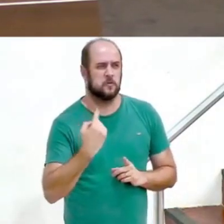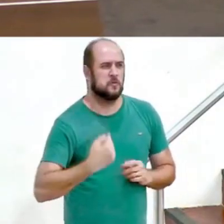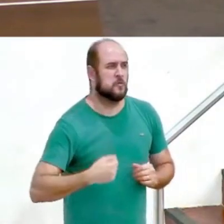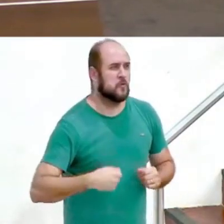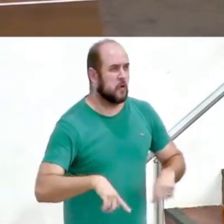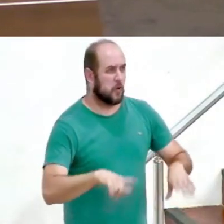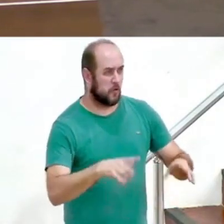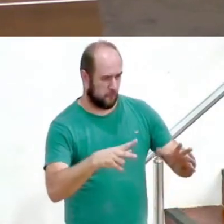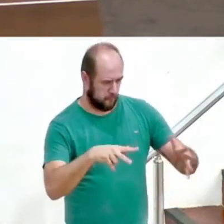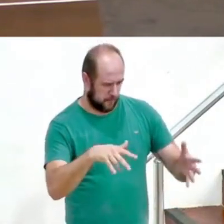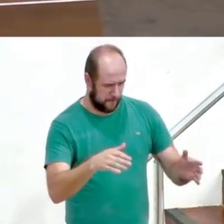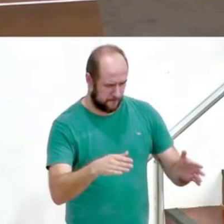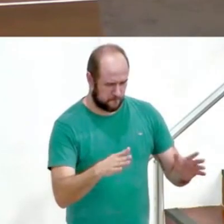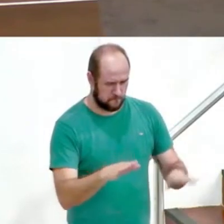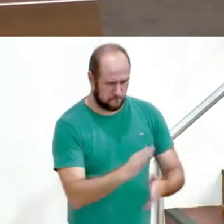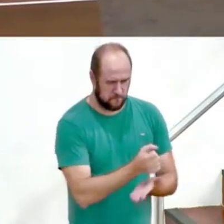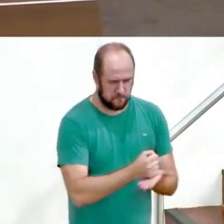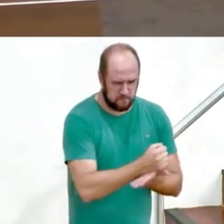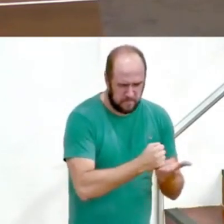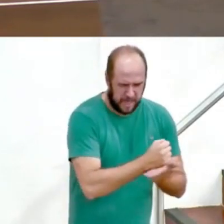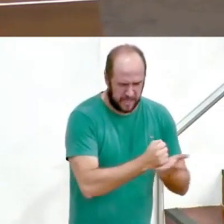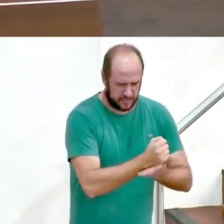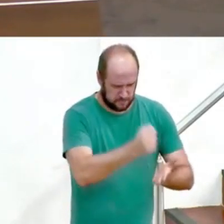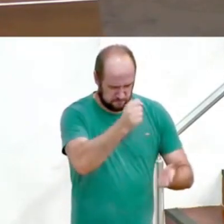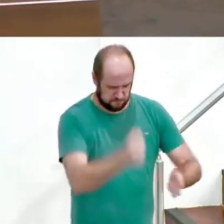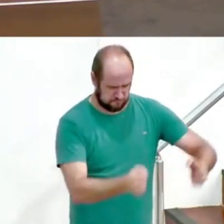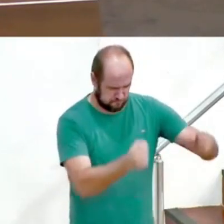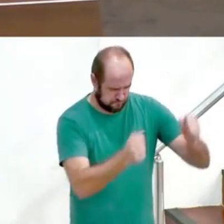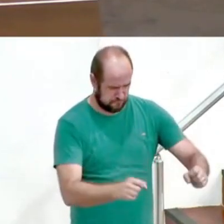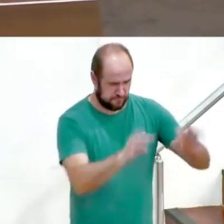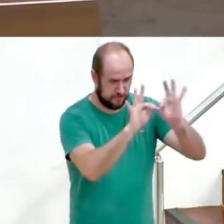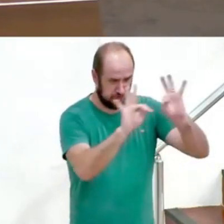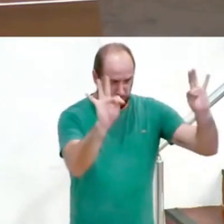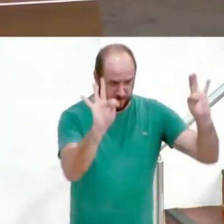lançados os alicerces do templo do Senhor,